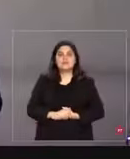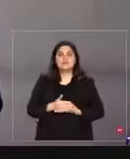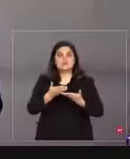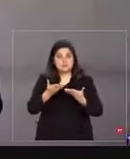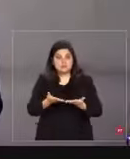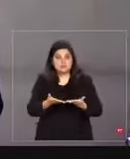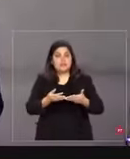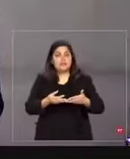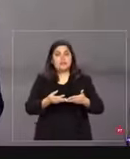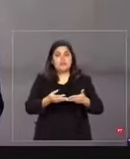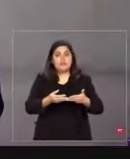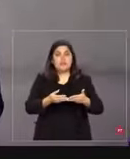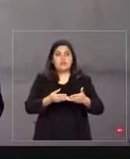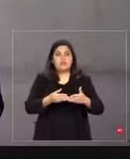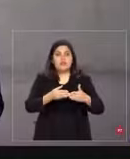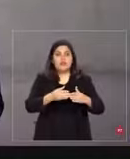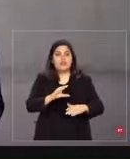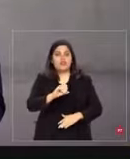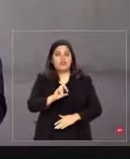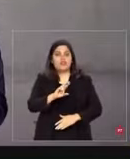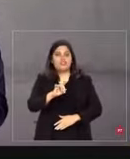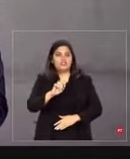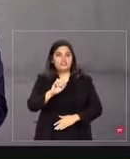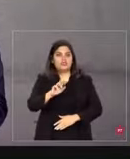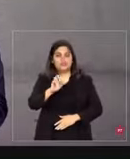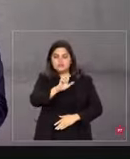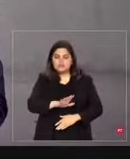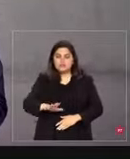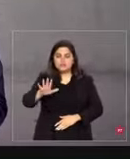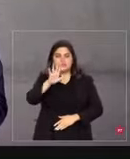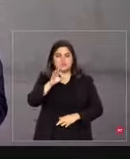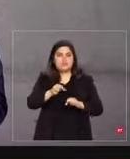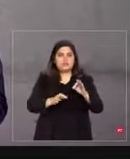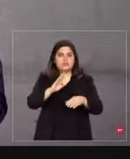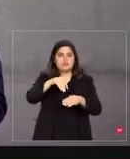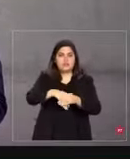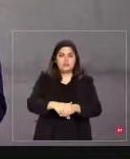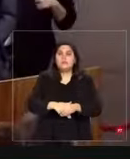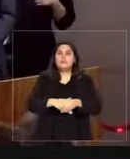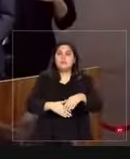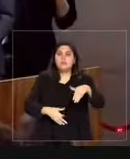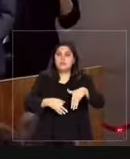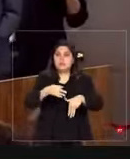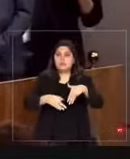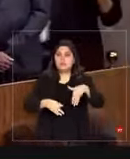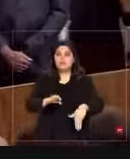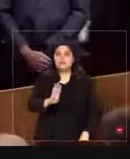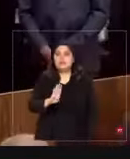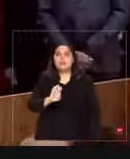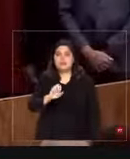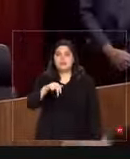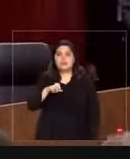Sua Excelência, o senhor Corregedor-Geral da Justiça Eleitoral, ministro Benedito Gonçalves.